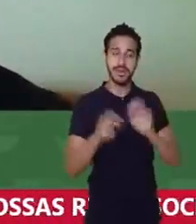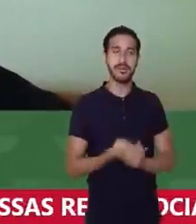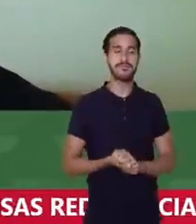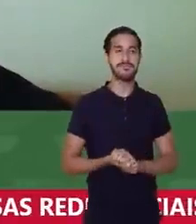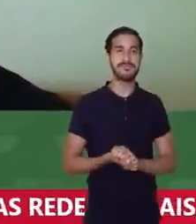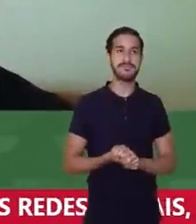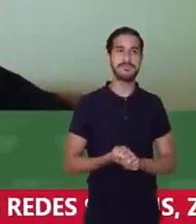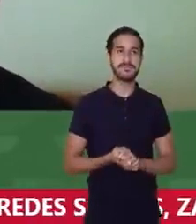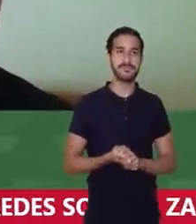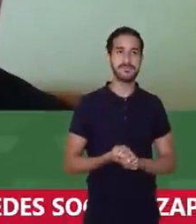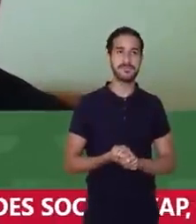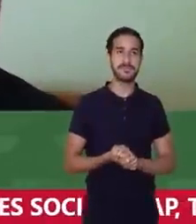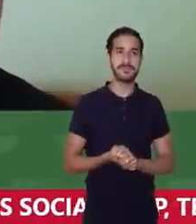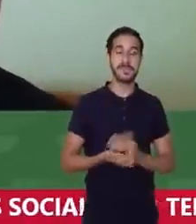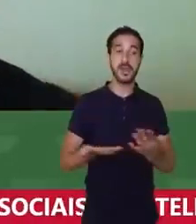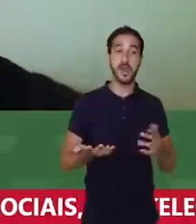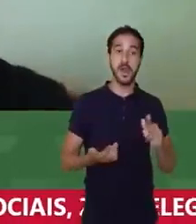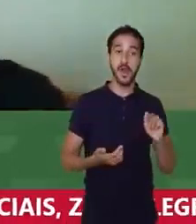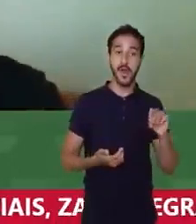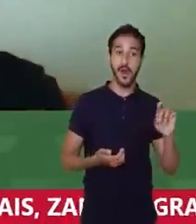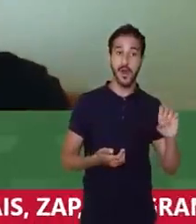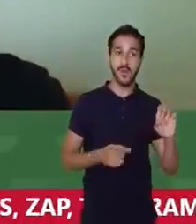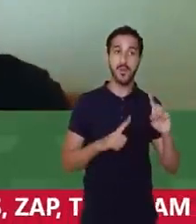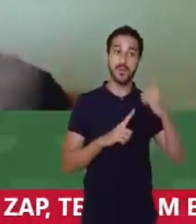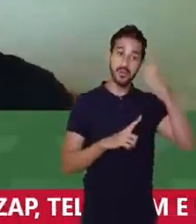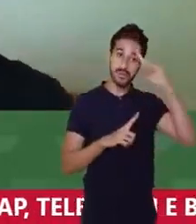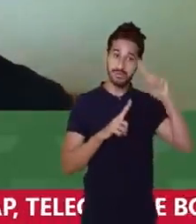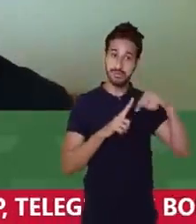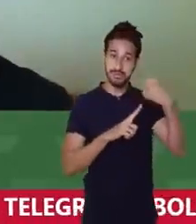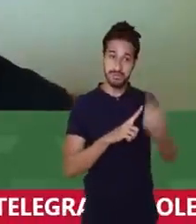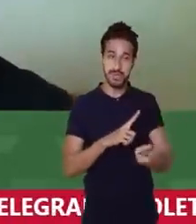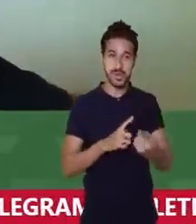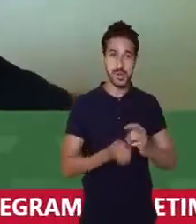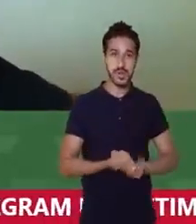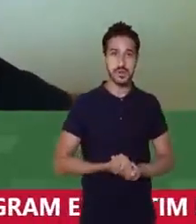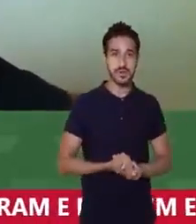Bom, mas aí, o golpe no dia seguinte